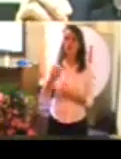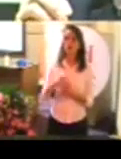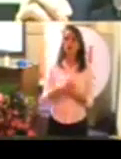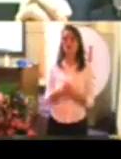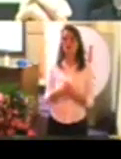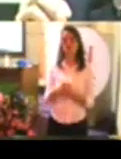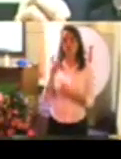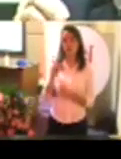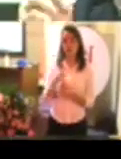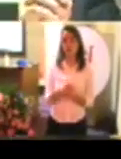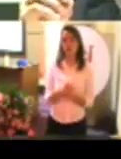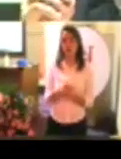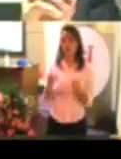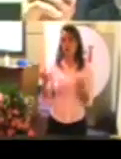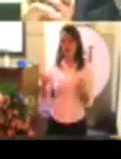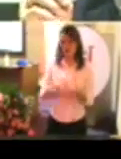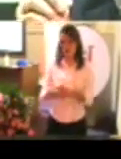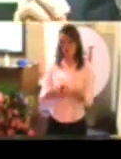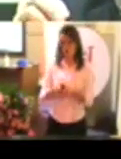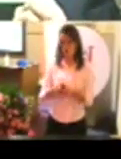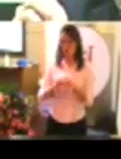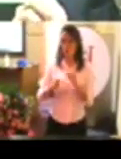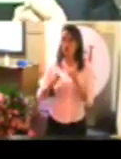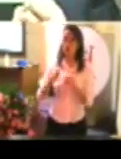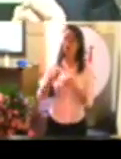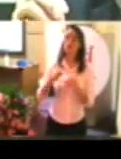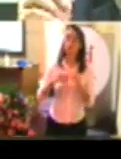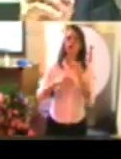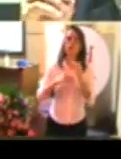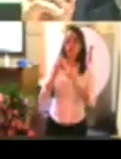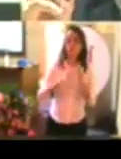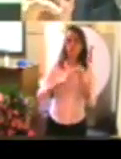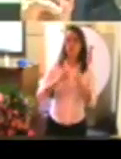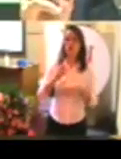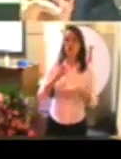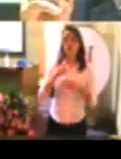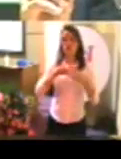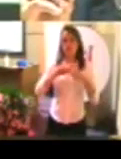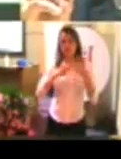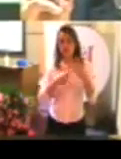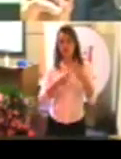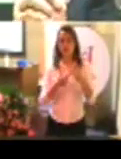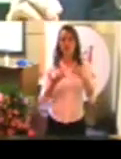Constituinte. A administração pública, os poderes